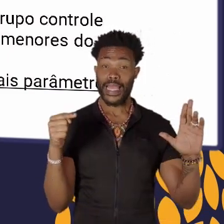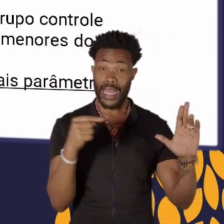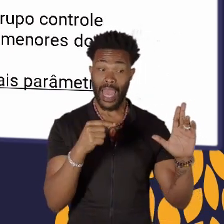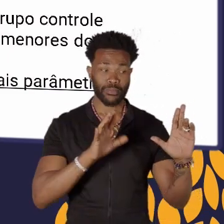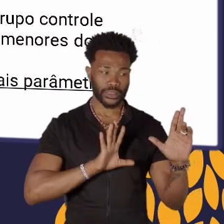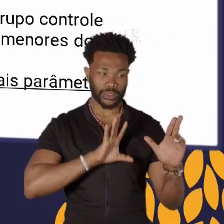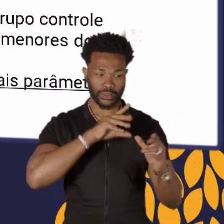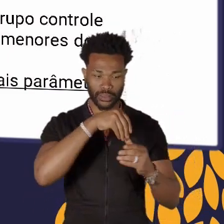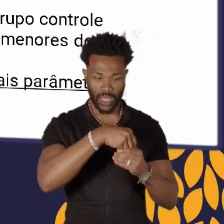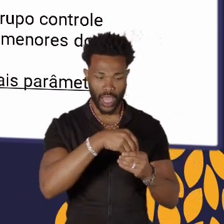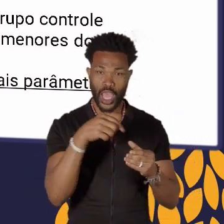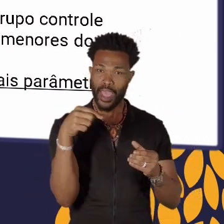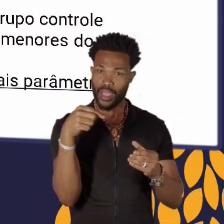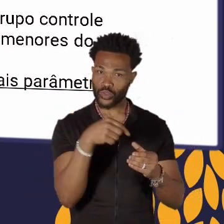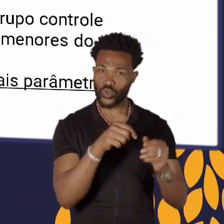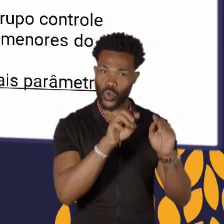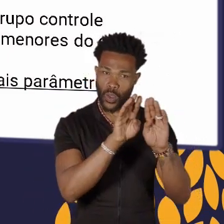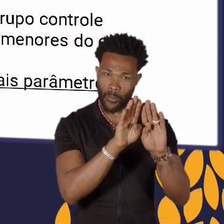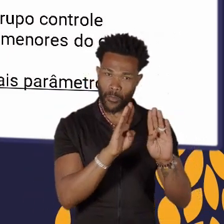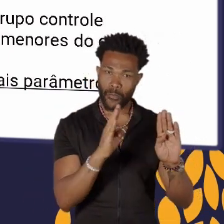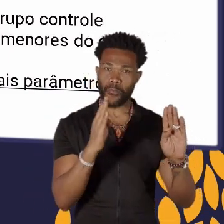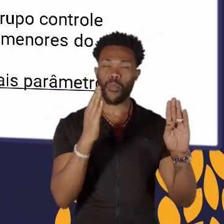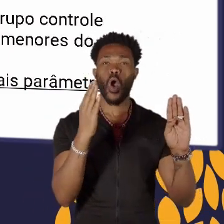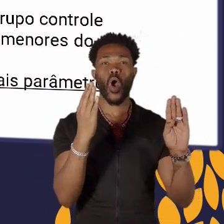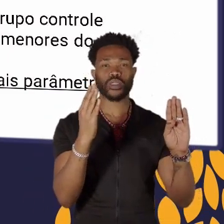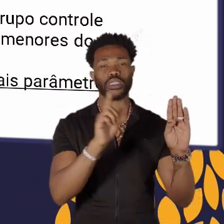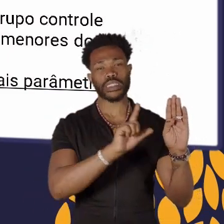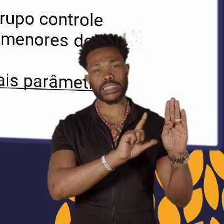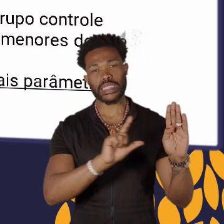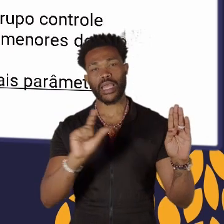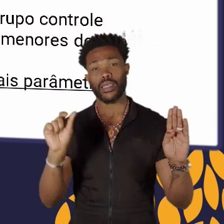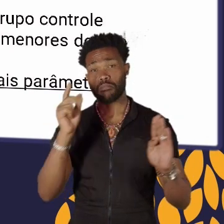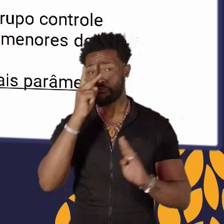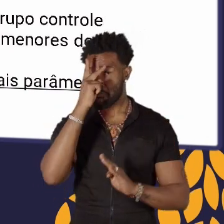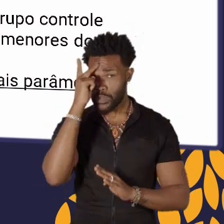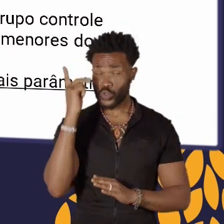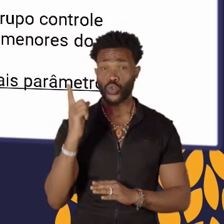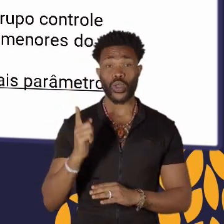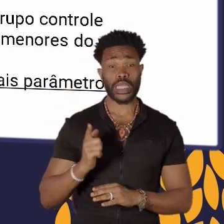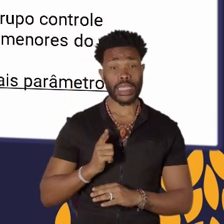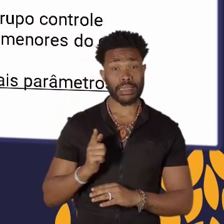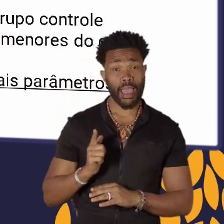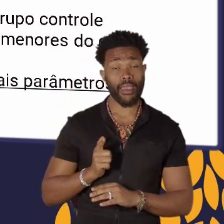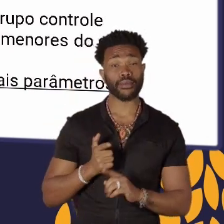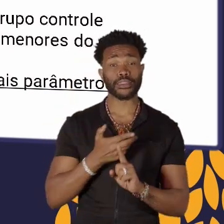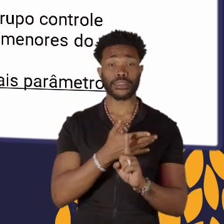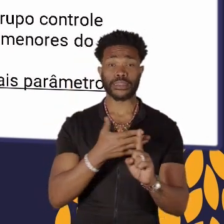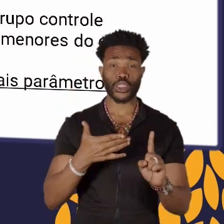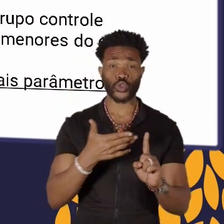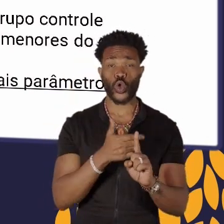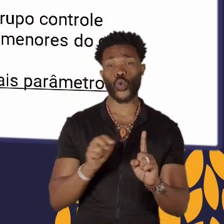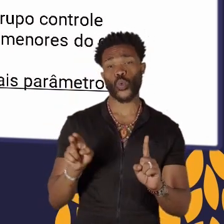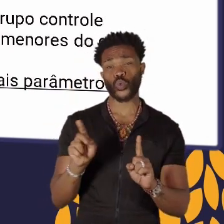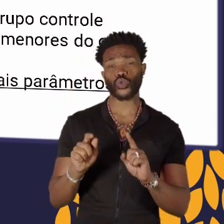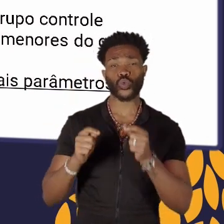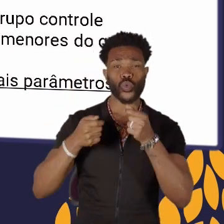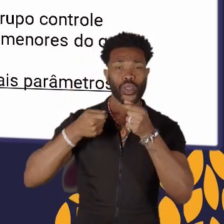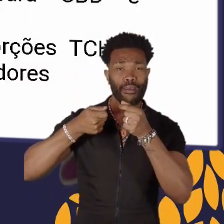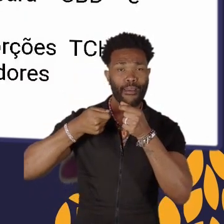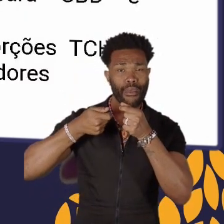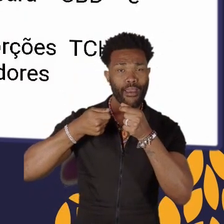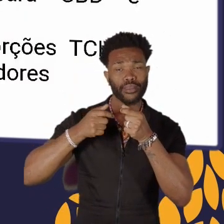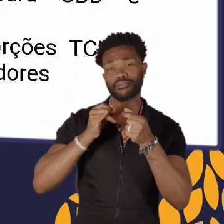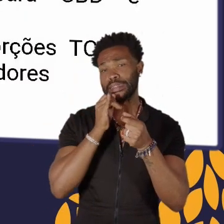compostos são uma porta de saída para as pessoas que têm transtorno por uso de crack, por